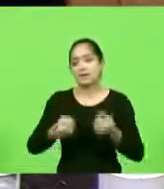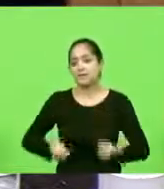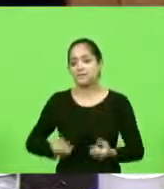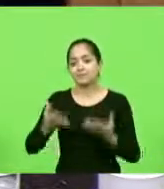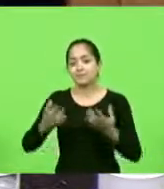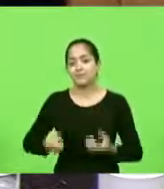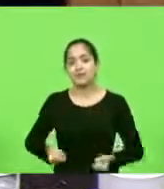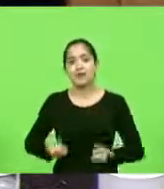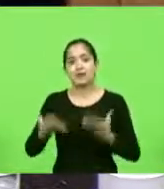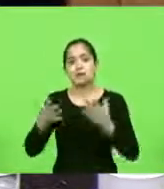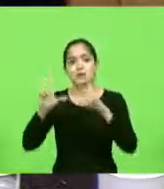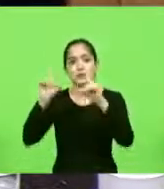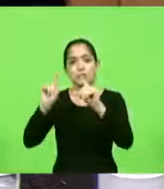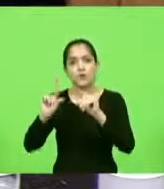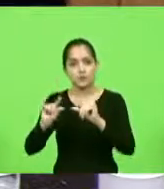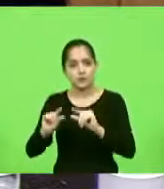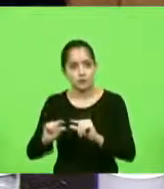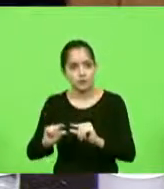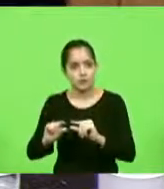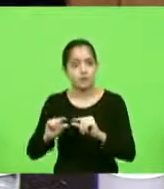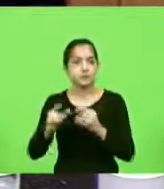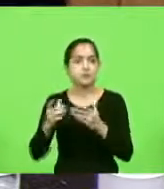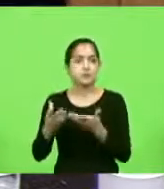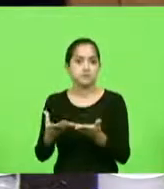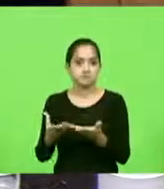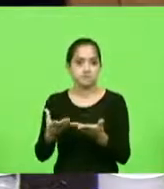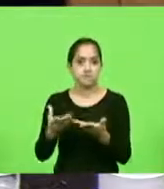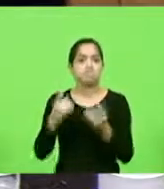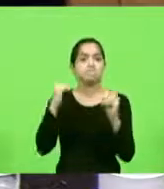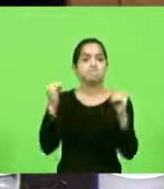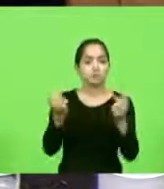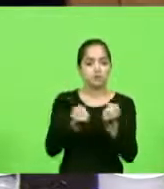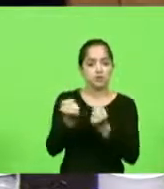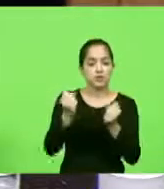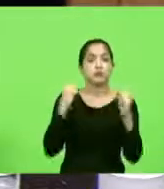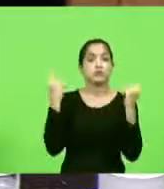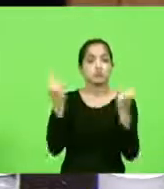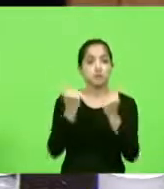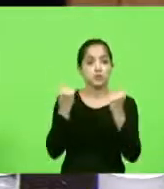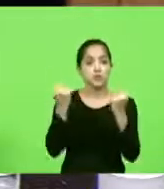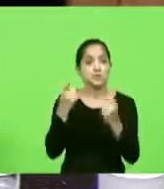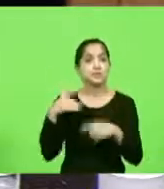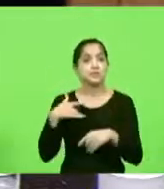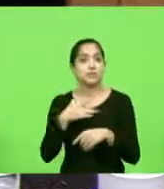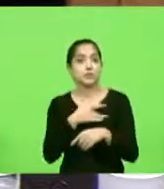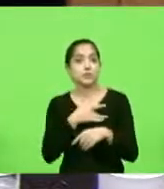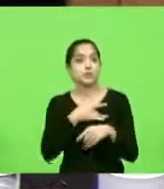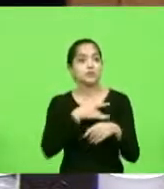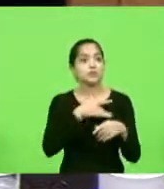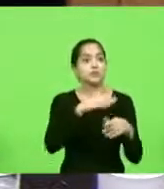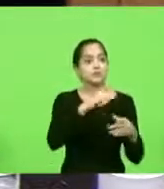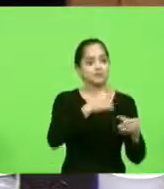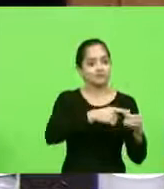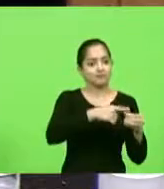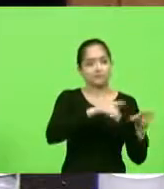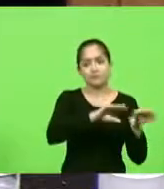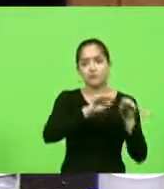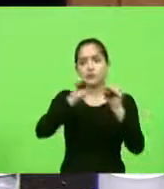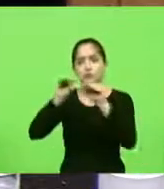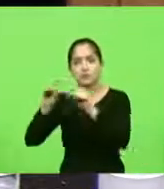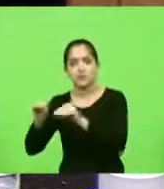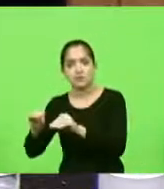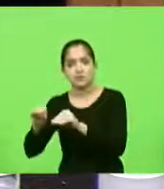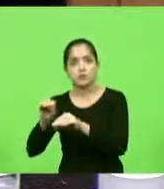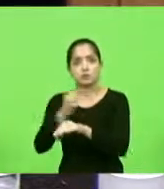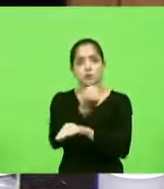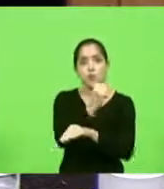gigantesco dessas unidades de ambulância, de carros saírem de outras cidades, muitas vezes com 8,